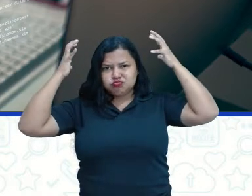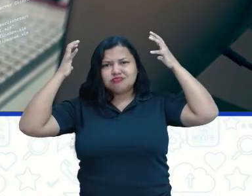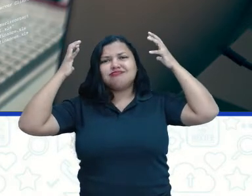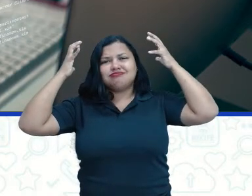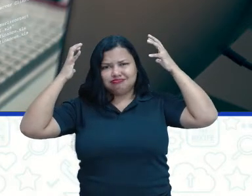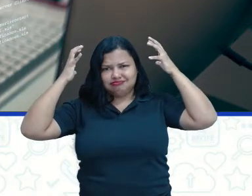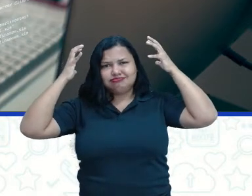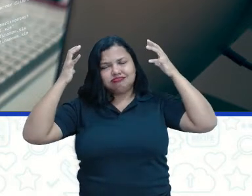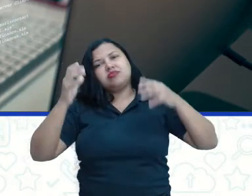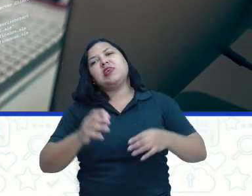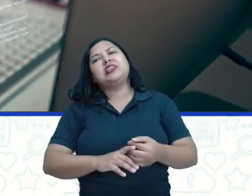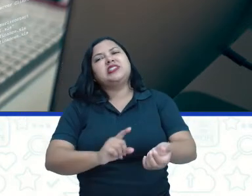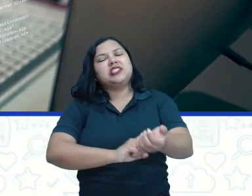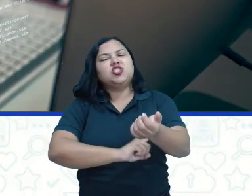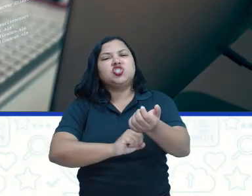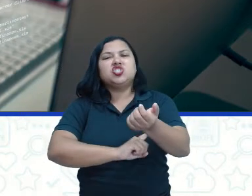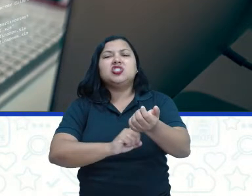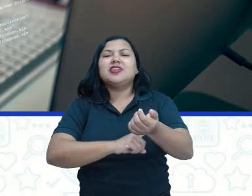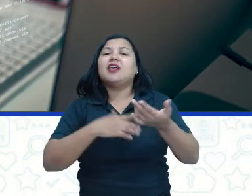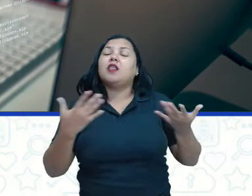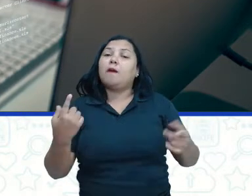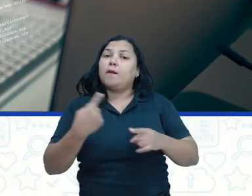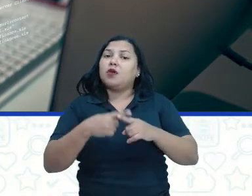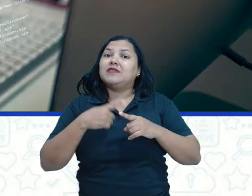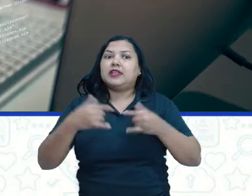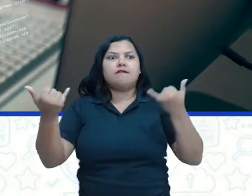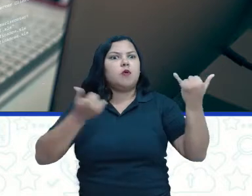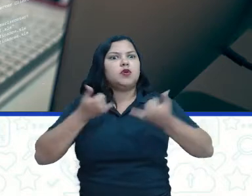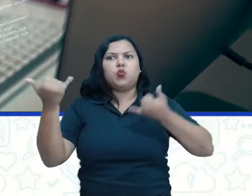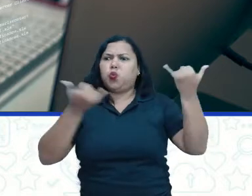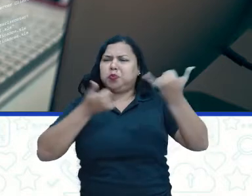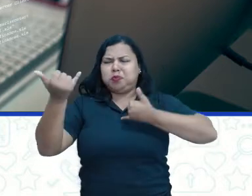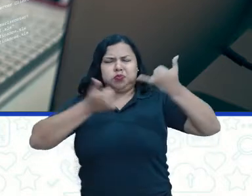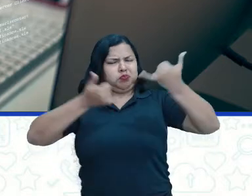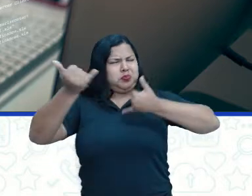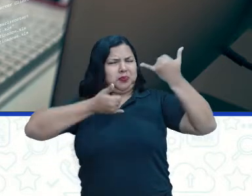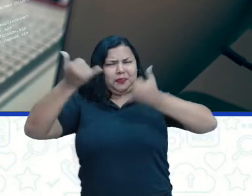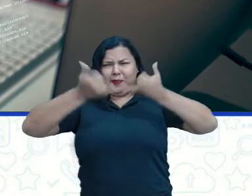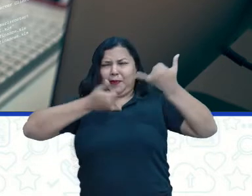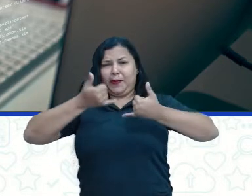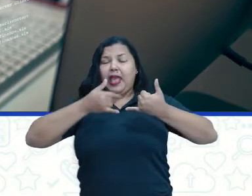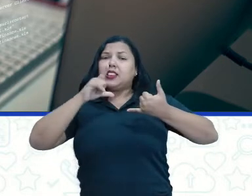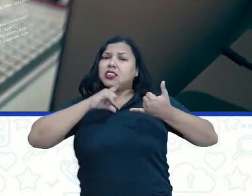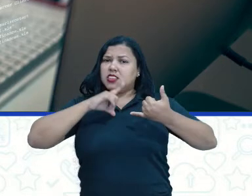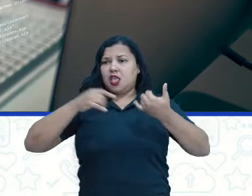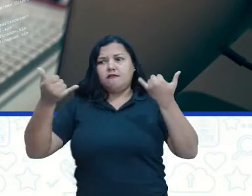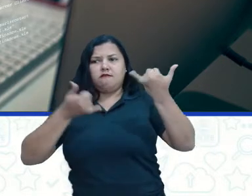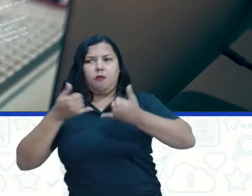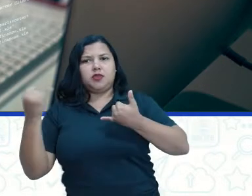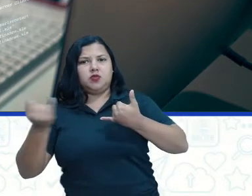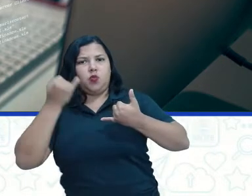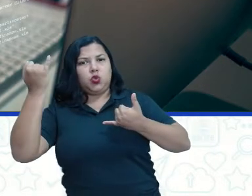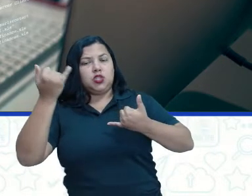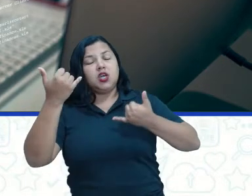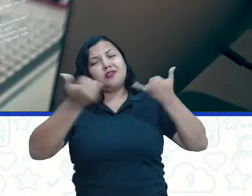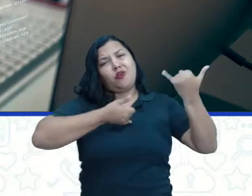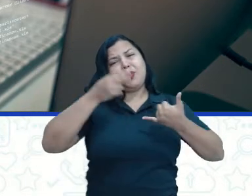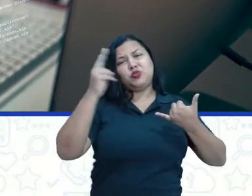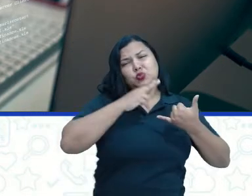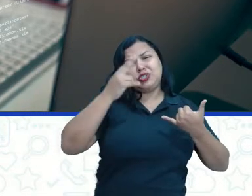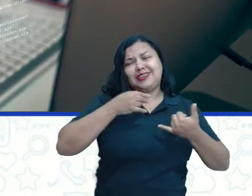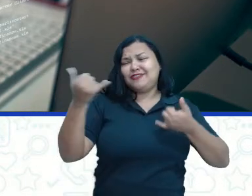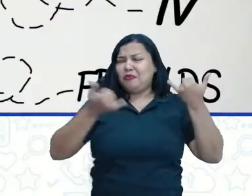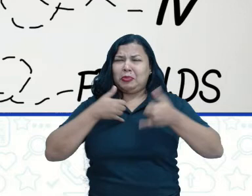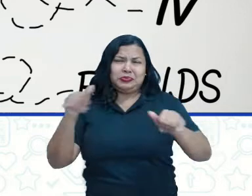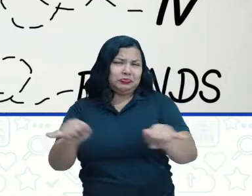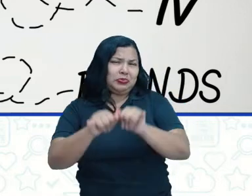acaba tendo que lidar com muitas informações, entre elas coisas importantes, coisas urgentes, coisas